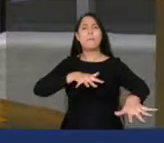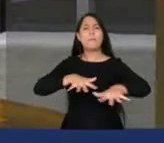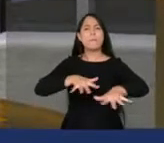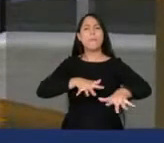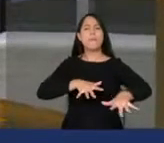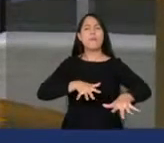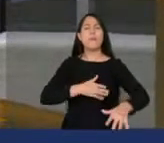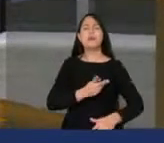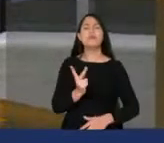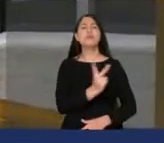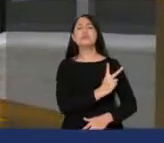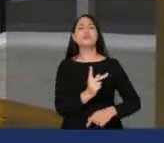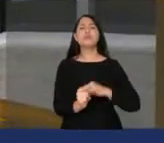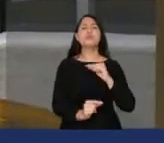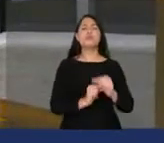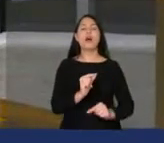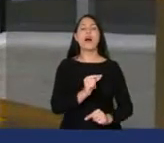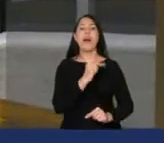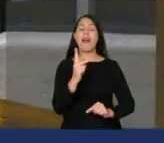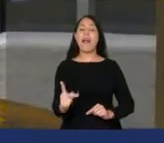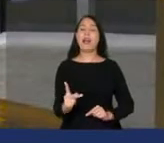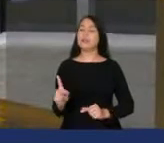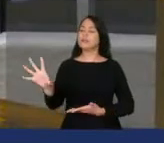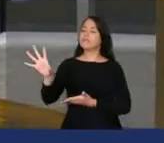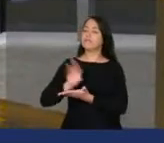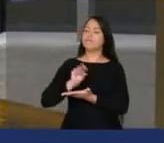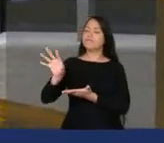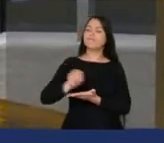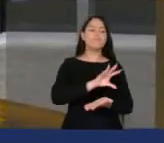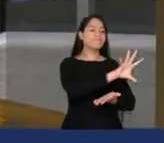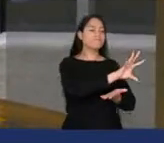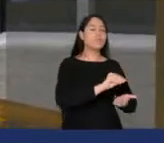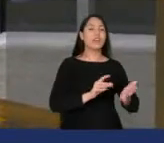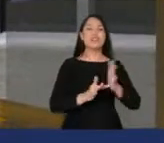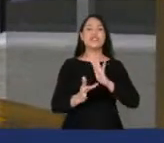traduziram, através de seus exemplos, os ensinos de Jesus.